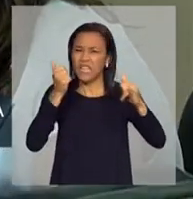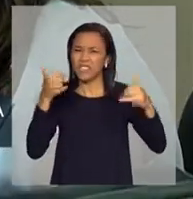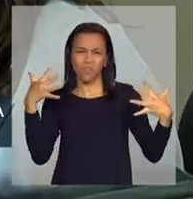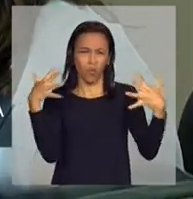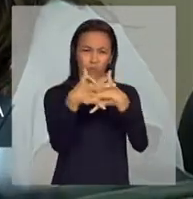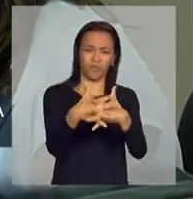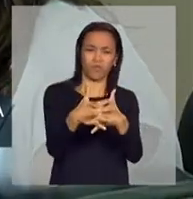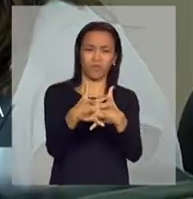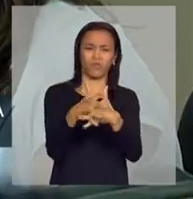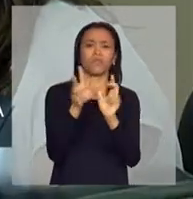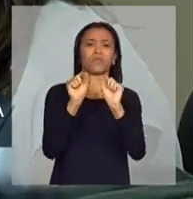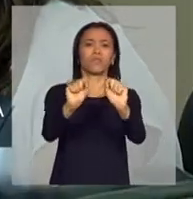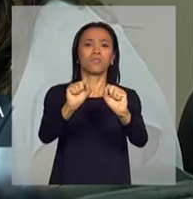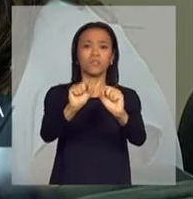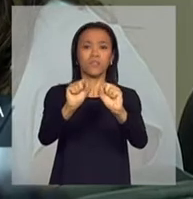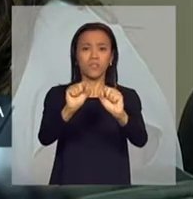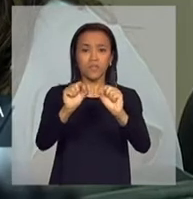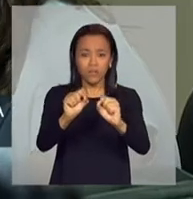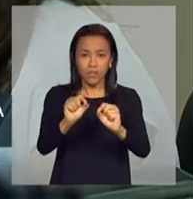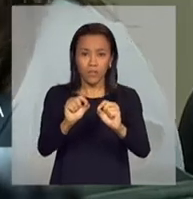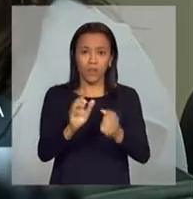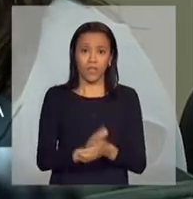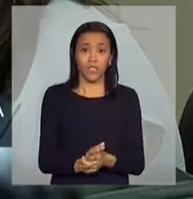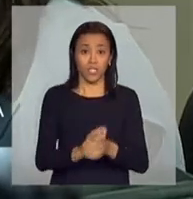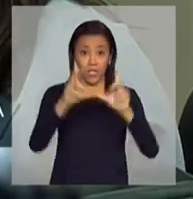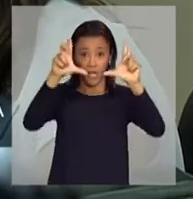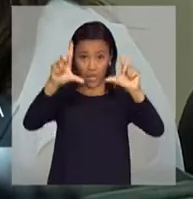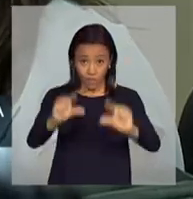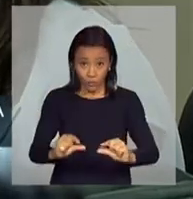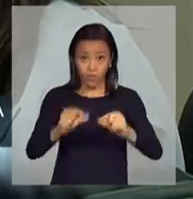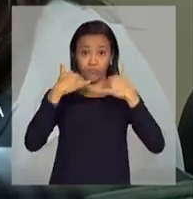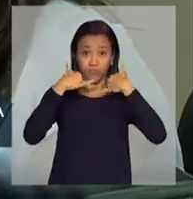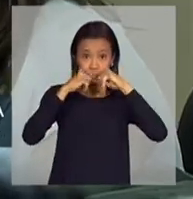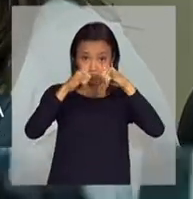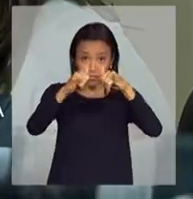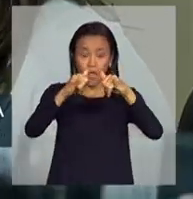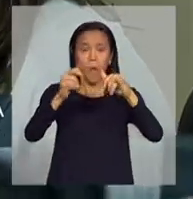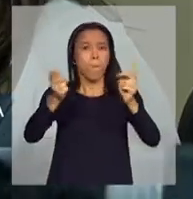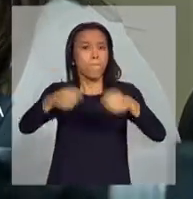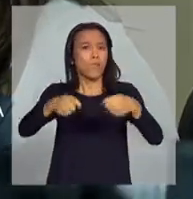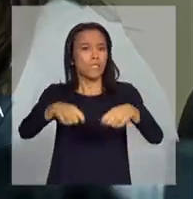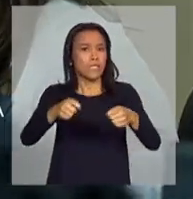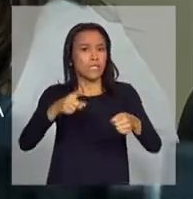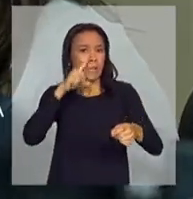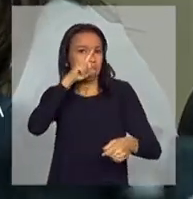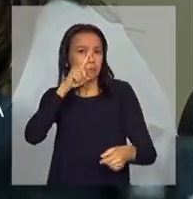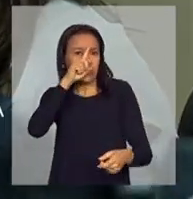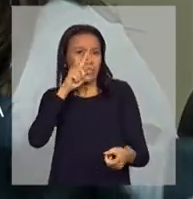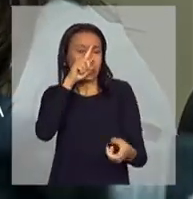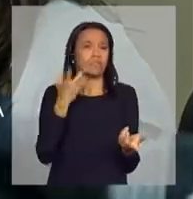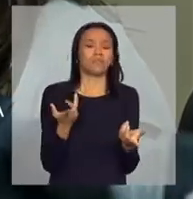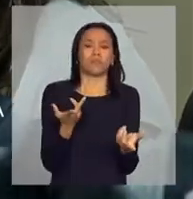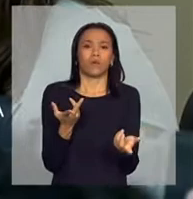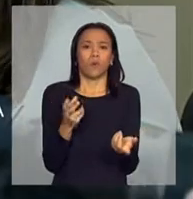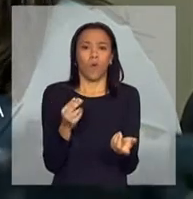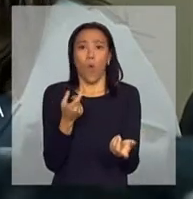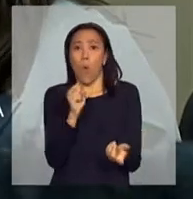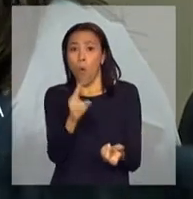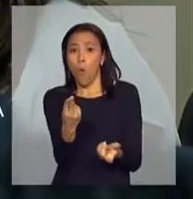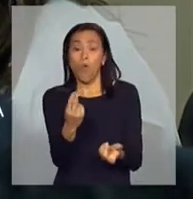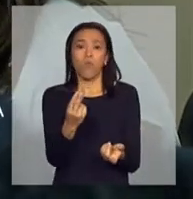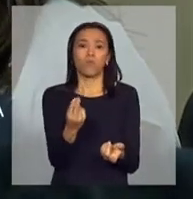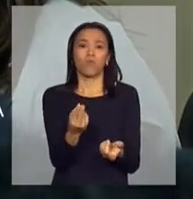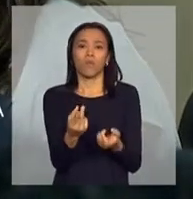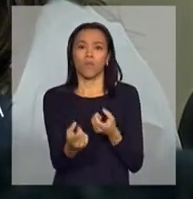confusão é de que a alta de que a redução do custo de energia poderia estar ameaçada poderia haver uma uma